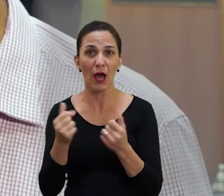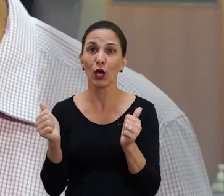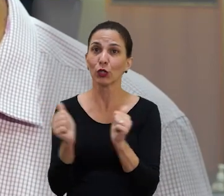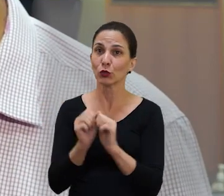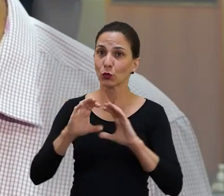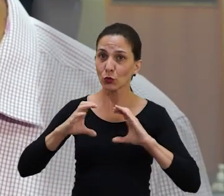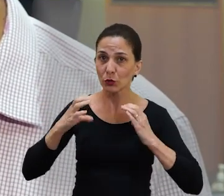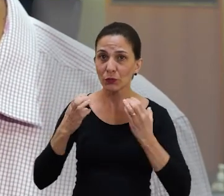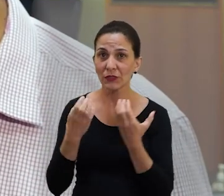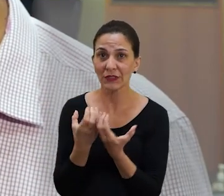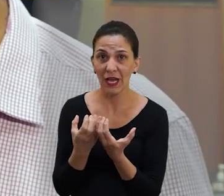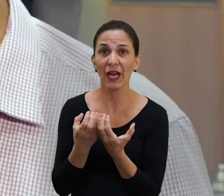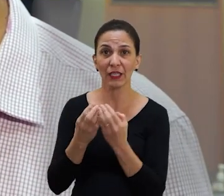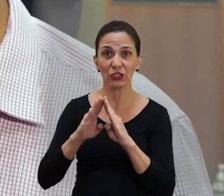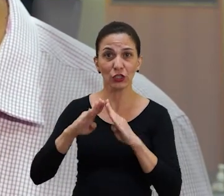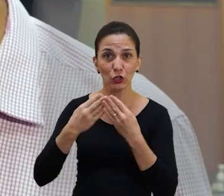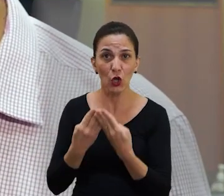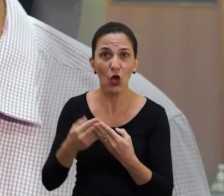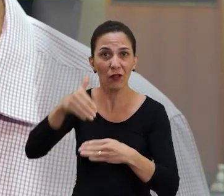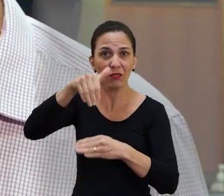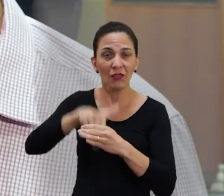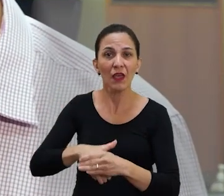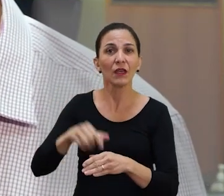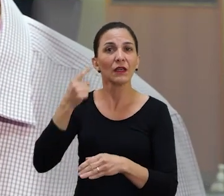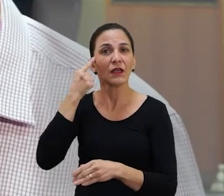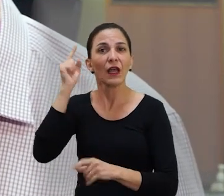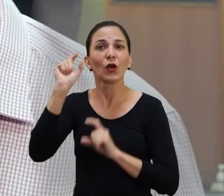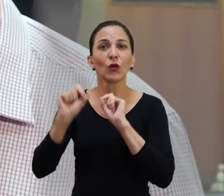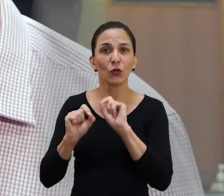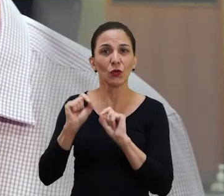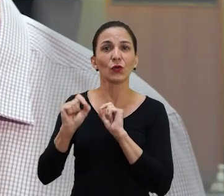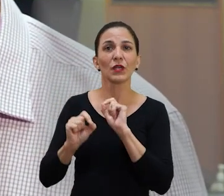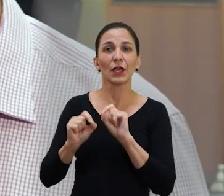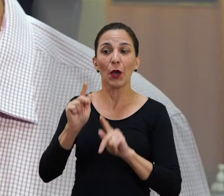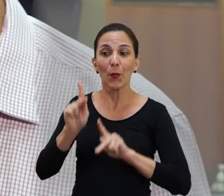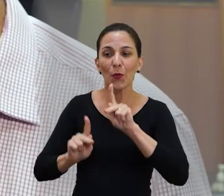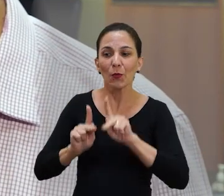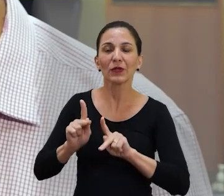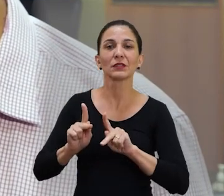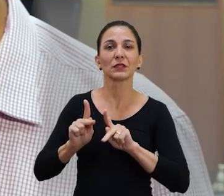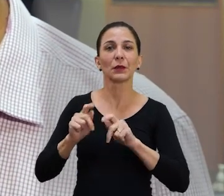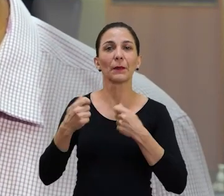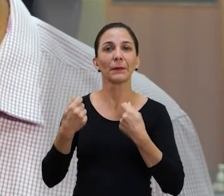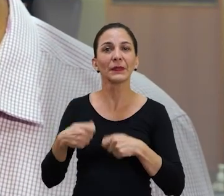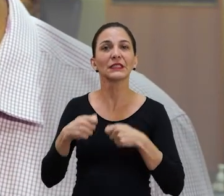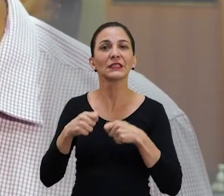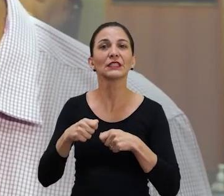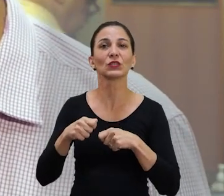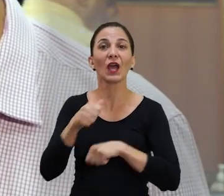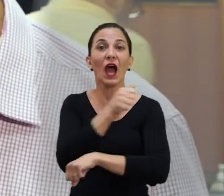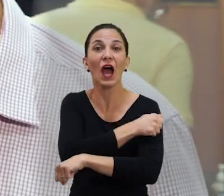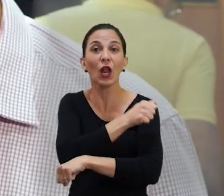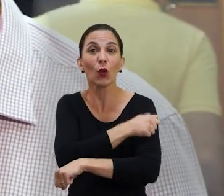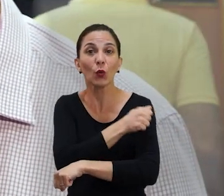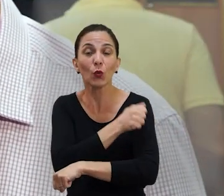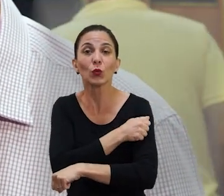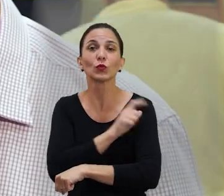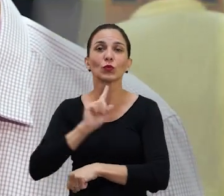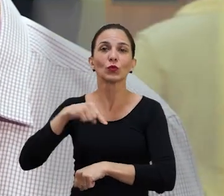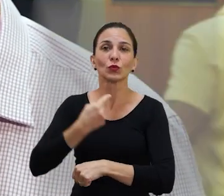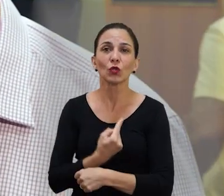educadores e a gente tem propagado juntas comunidades escolares a ideia de que é preciso chamar a comunidade